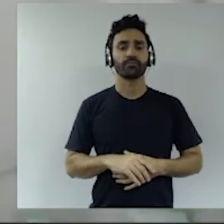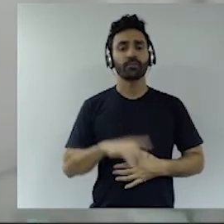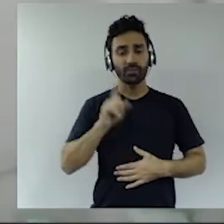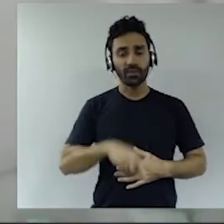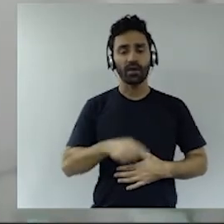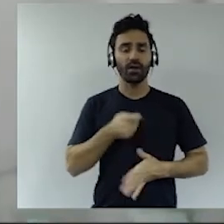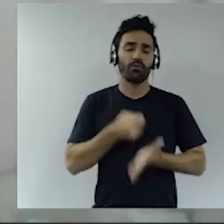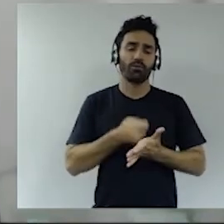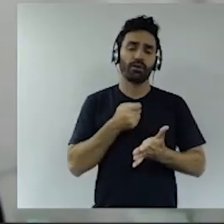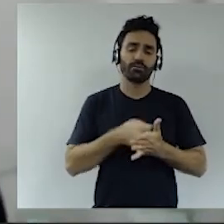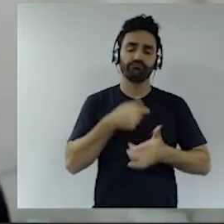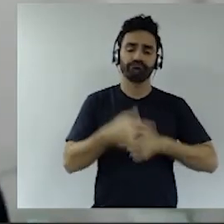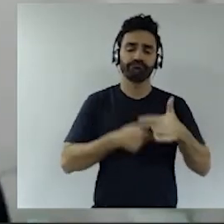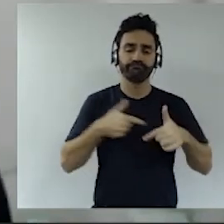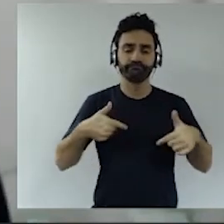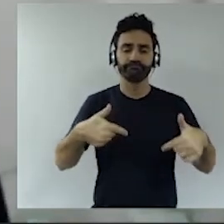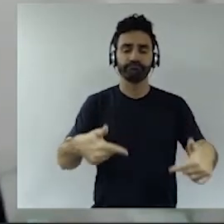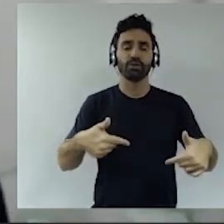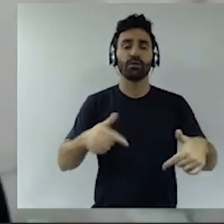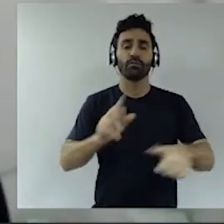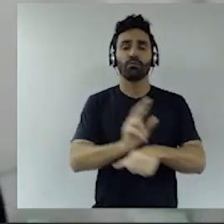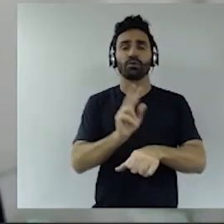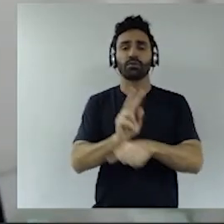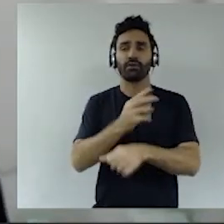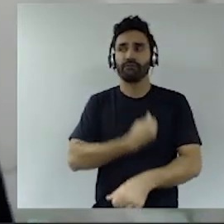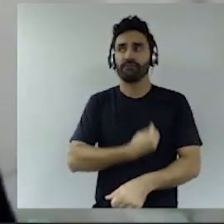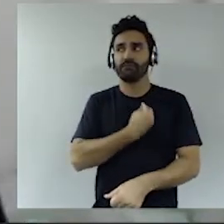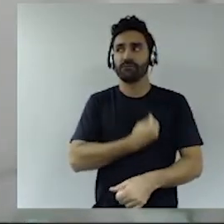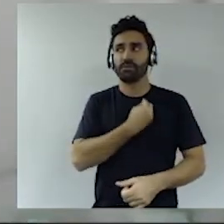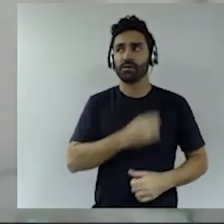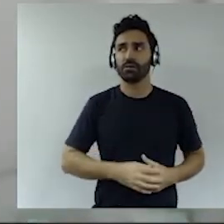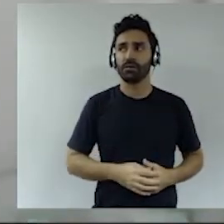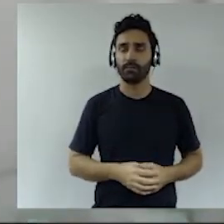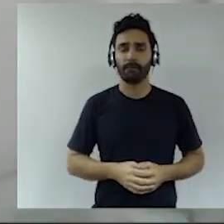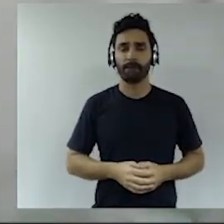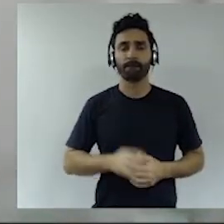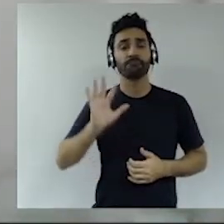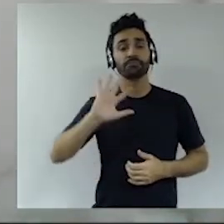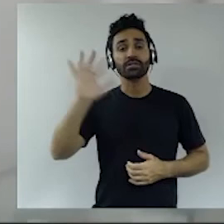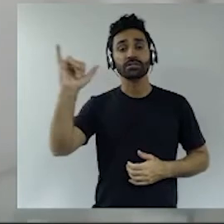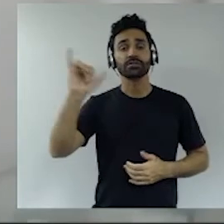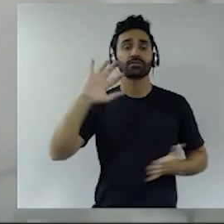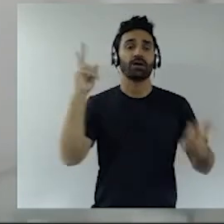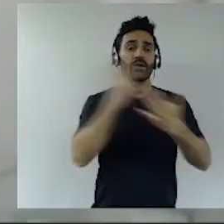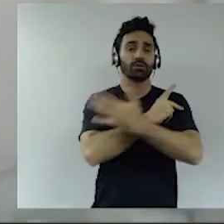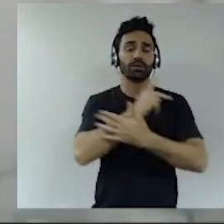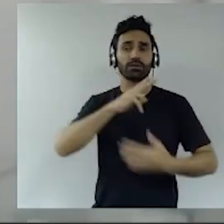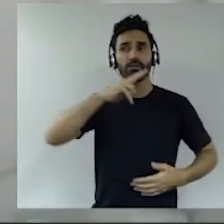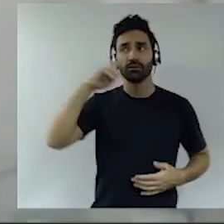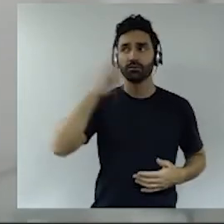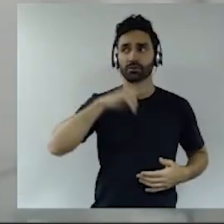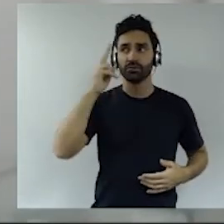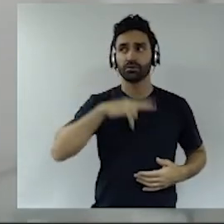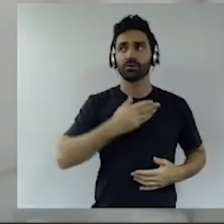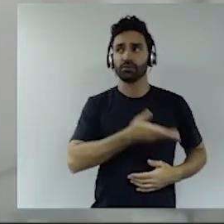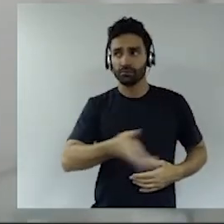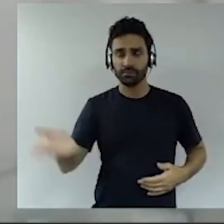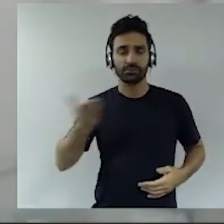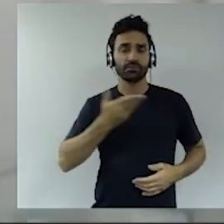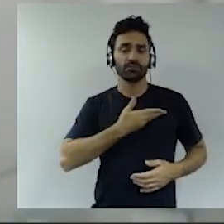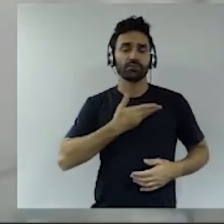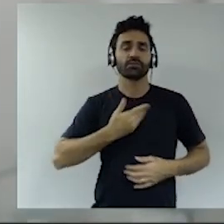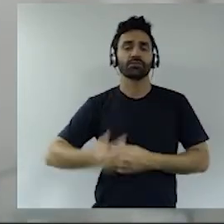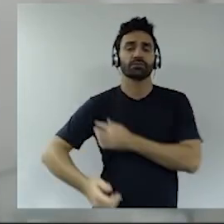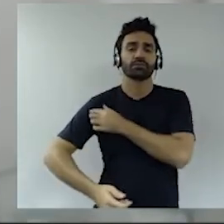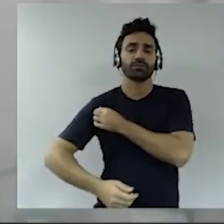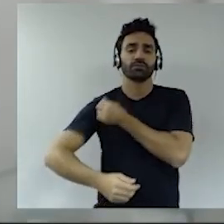obrigação de agir na proteção da vida. Numa situação de emergência, senhores advogados públicos, os